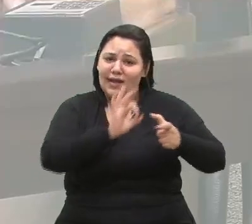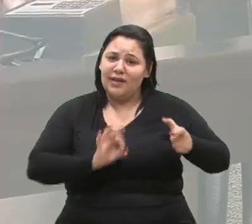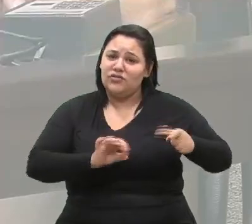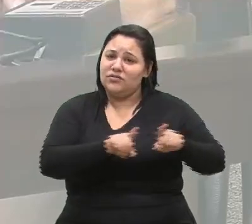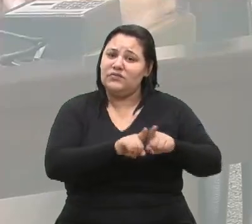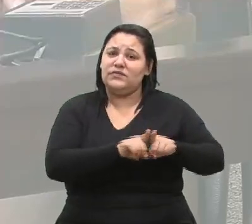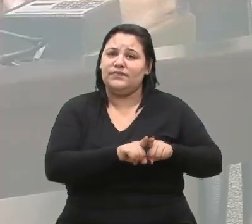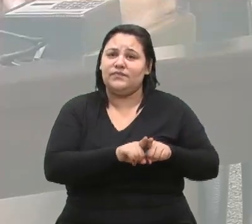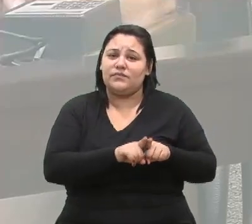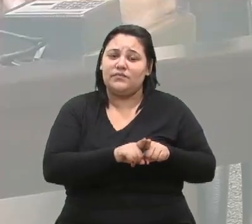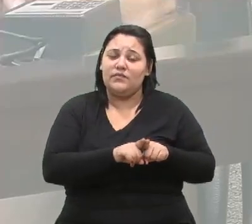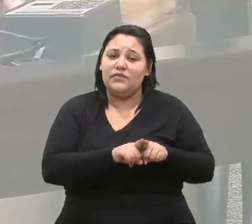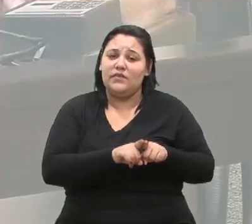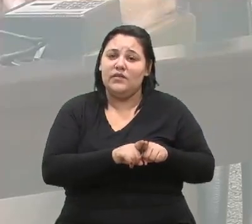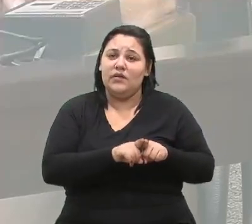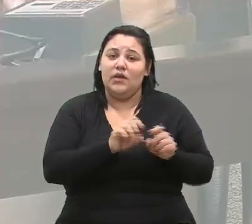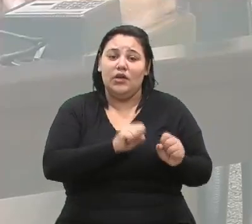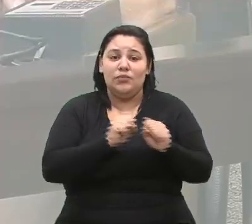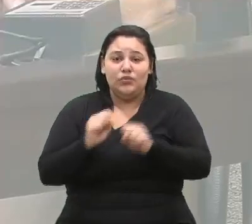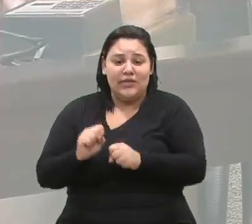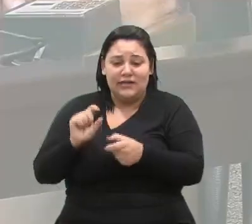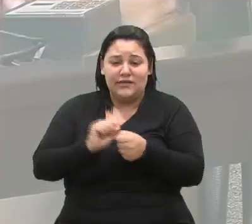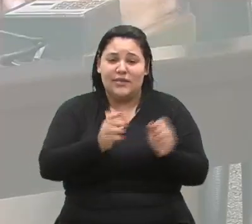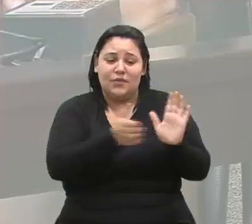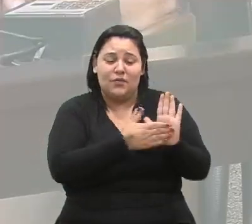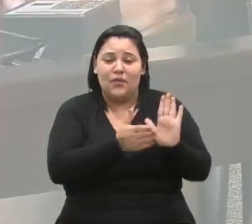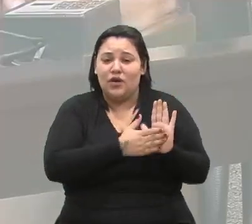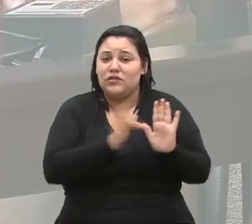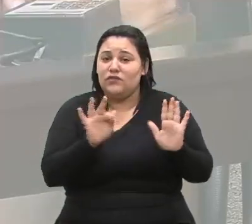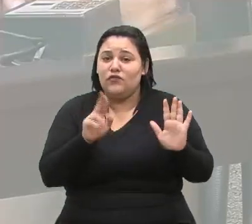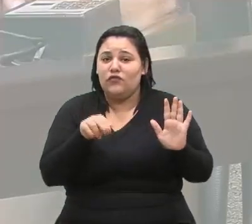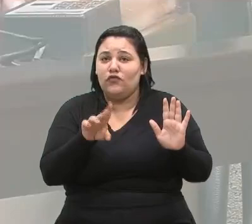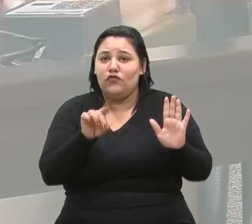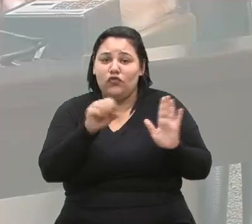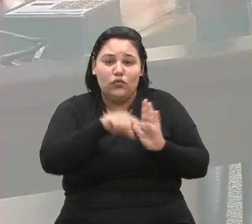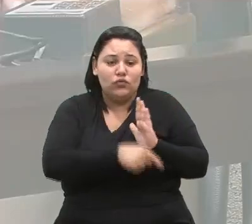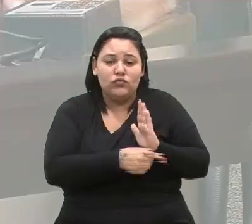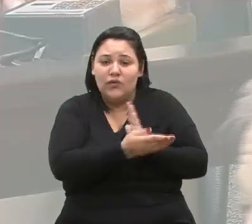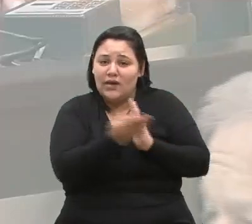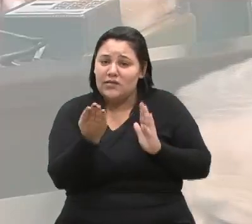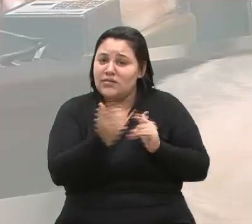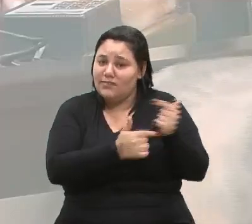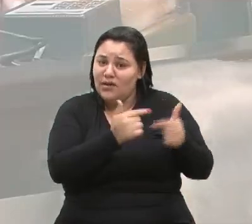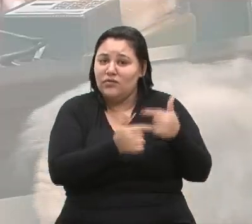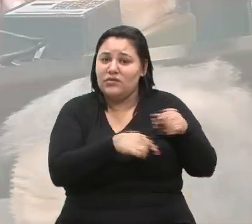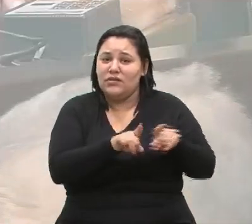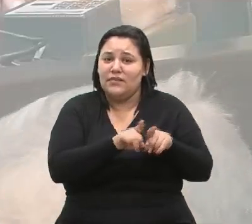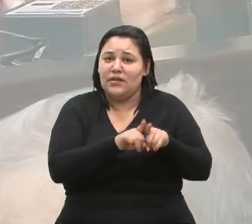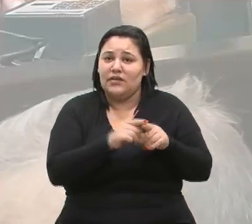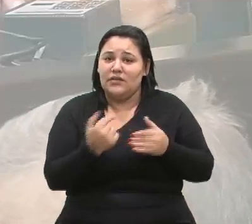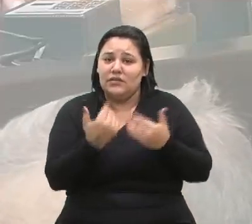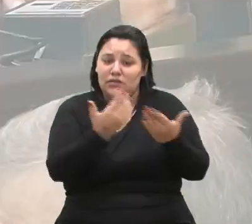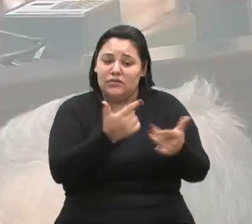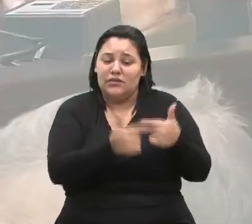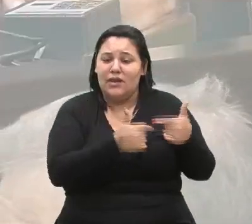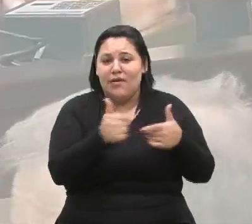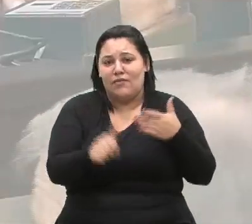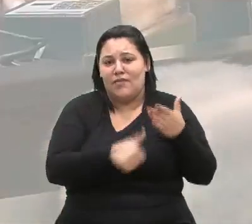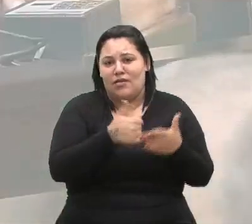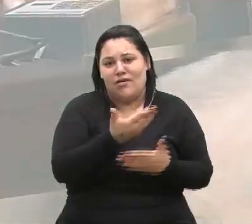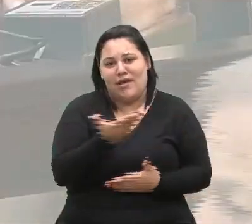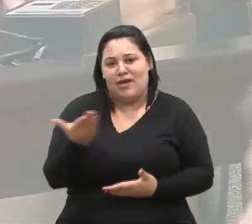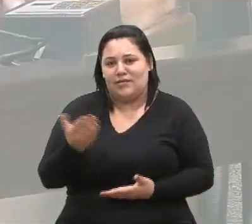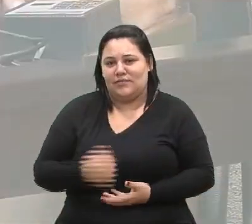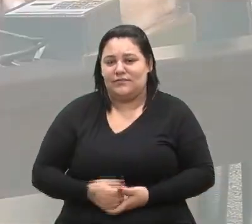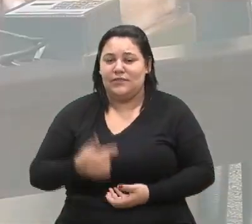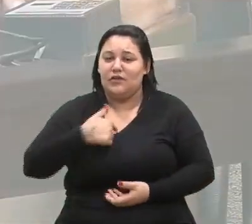pudesse propor até daqui a pouco um fundo a estes trabalhadores, proporcionando um trabalho digno a eles. Então estarei